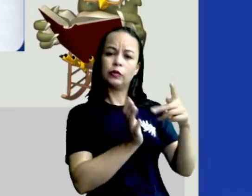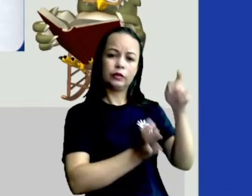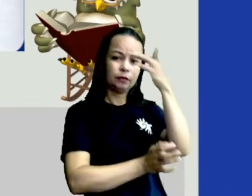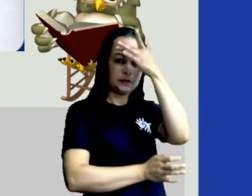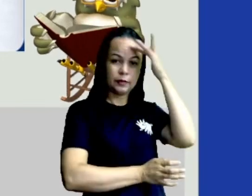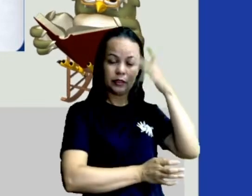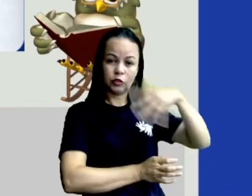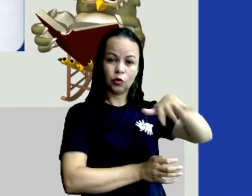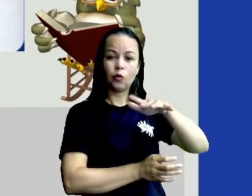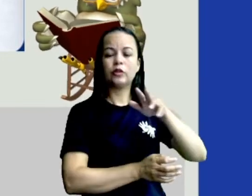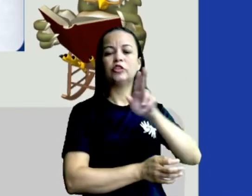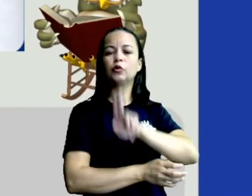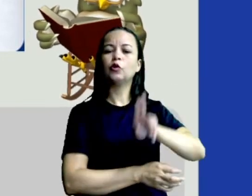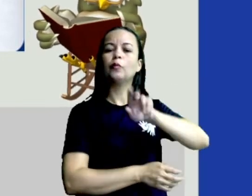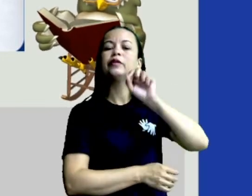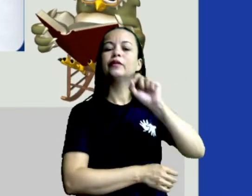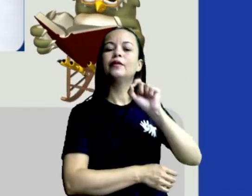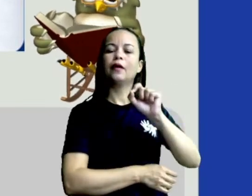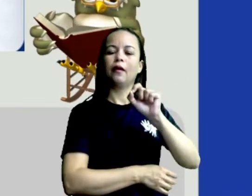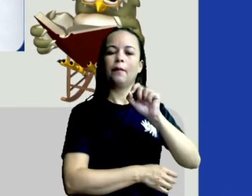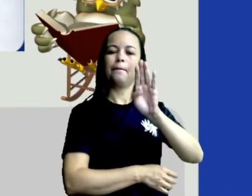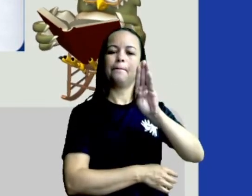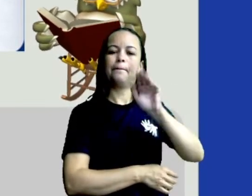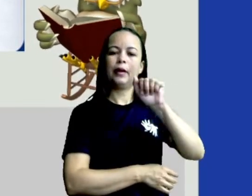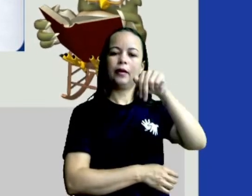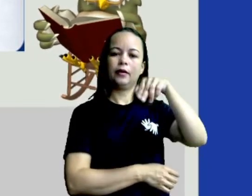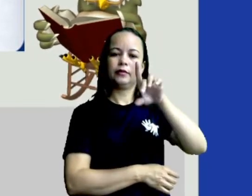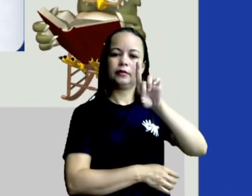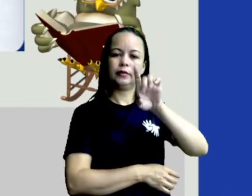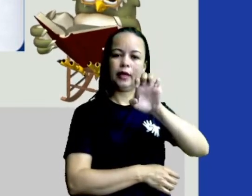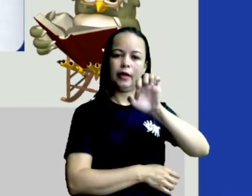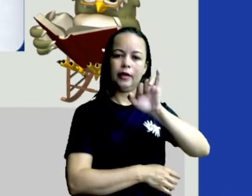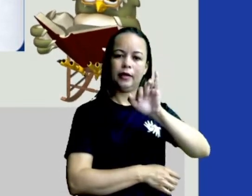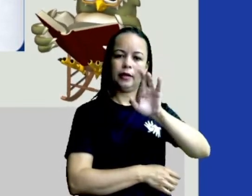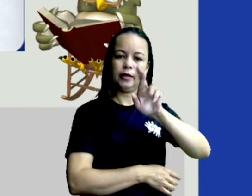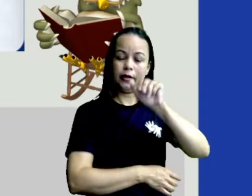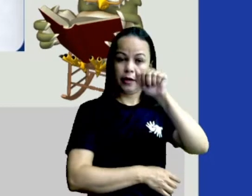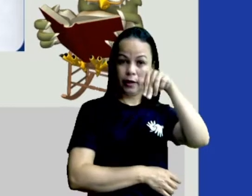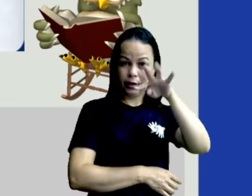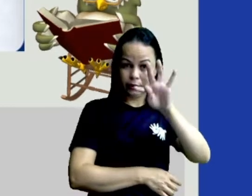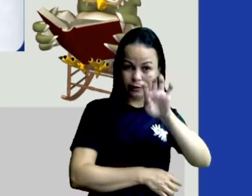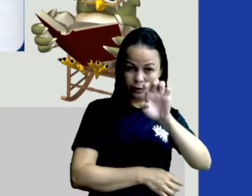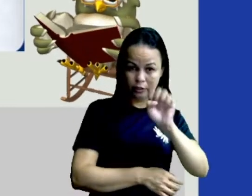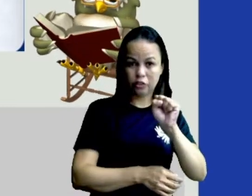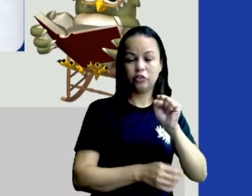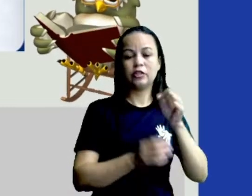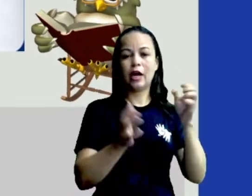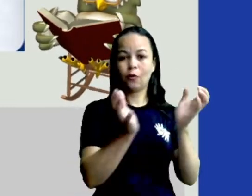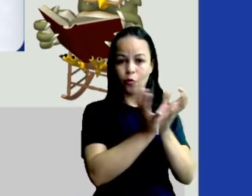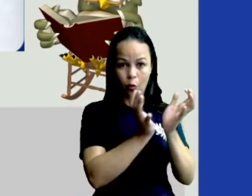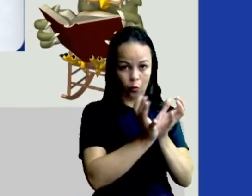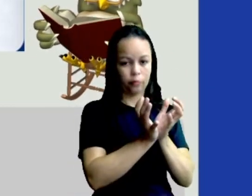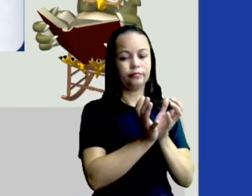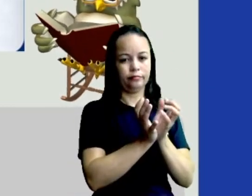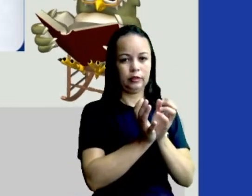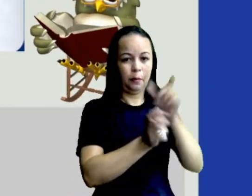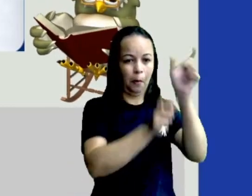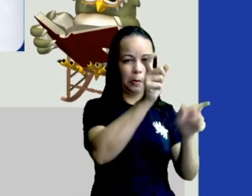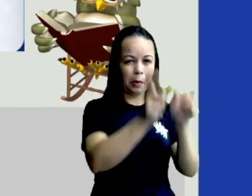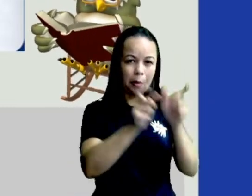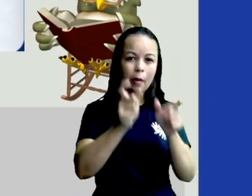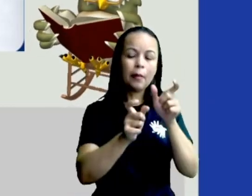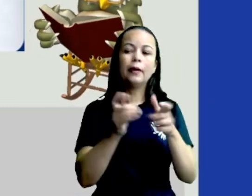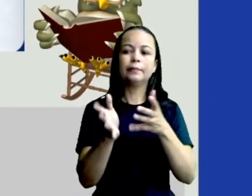de bandeiras, o grupo dos bandeirantes, ok? Captou até aí? Olha aqui de